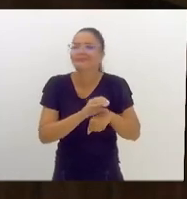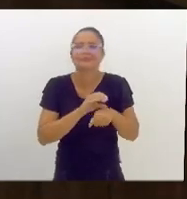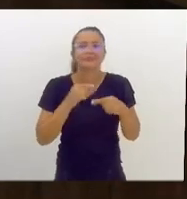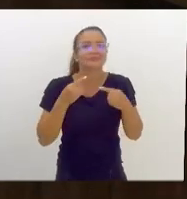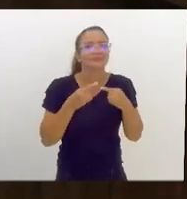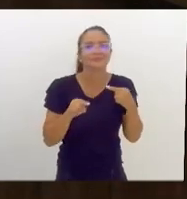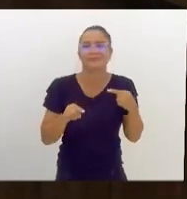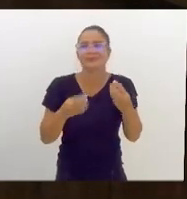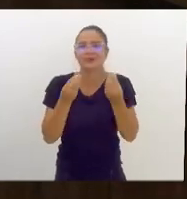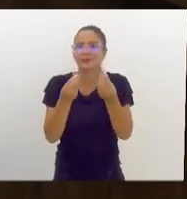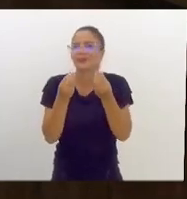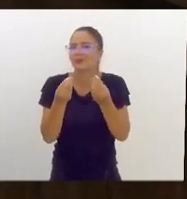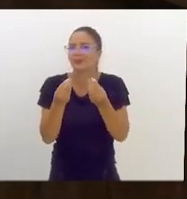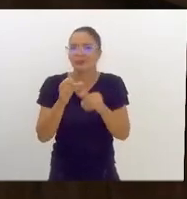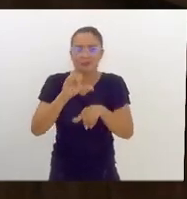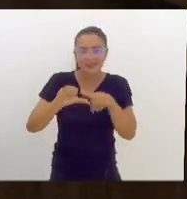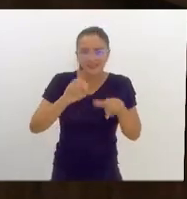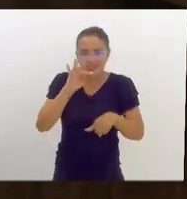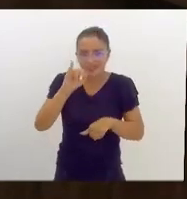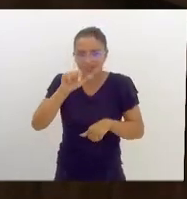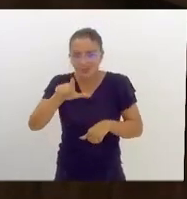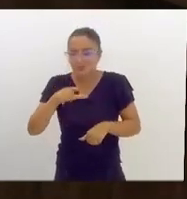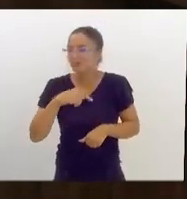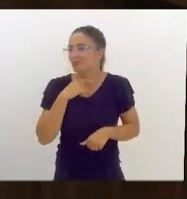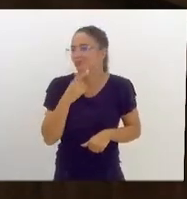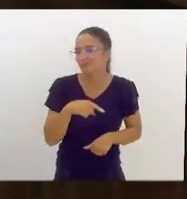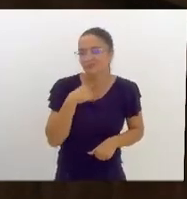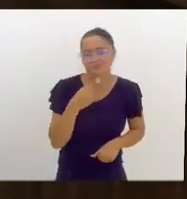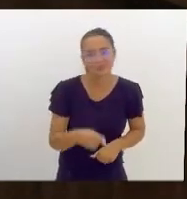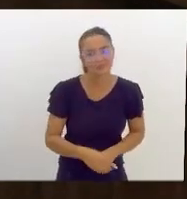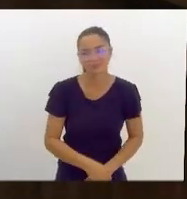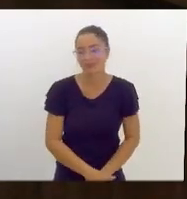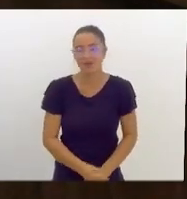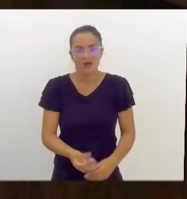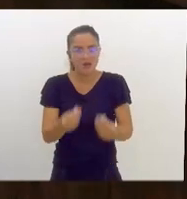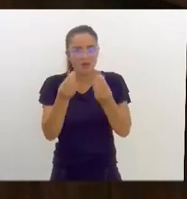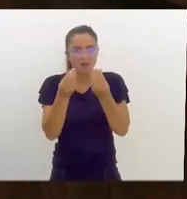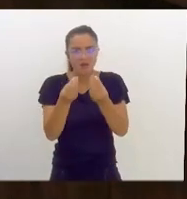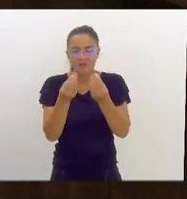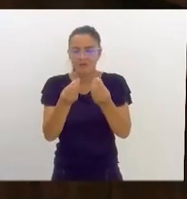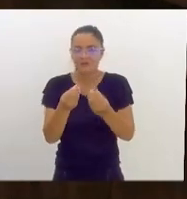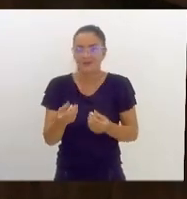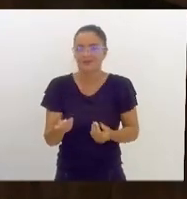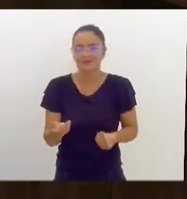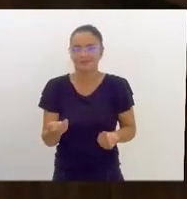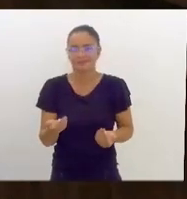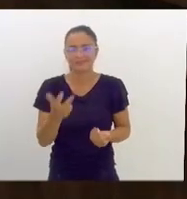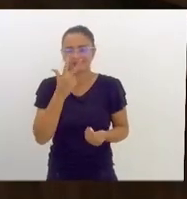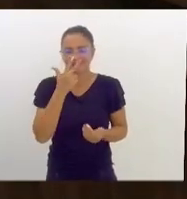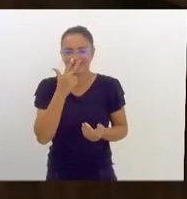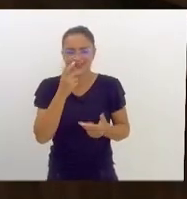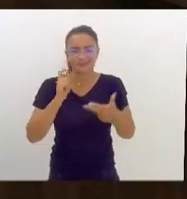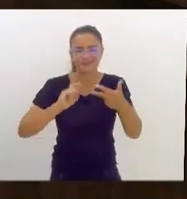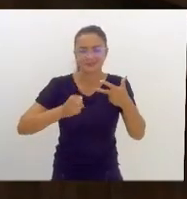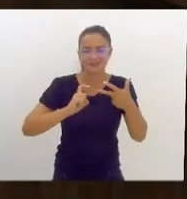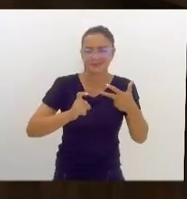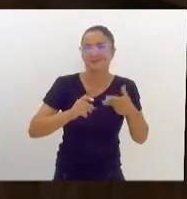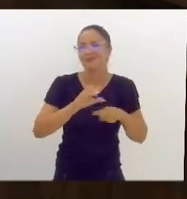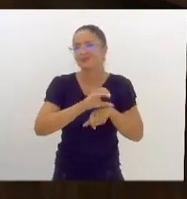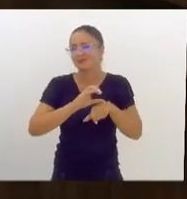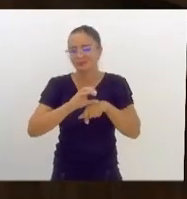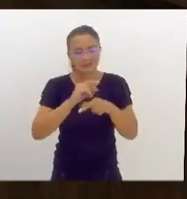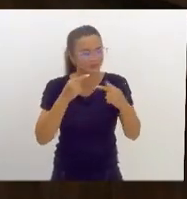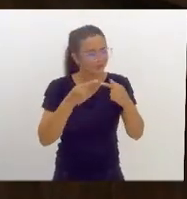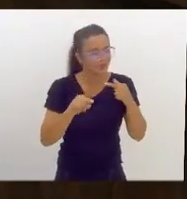como transformar em TIL. Como transformar algo que nem, se vier do Executivo, também será inconstitucional?